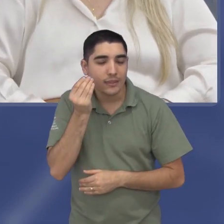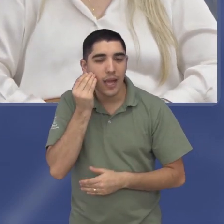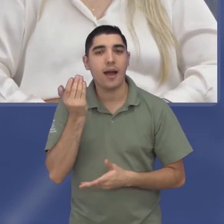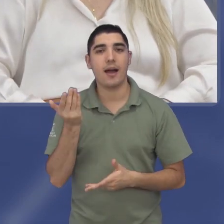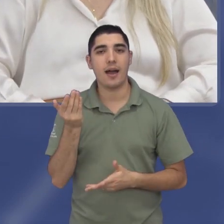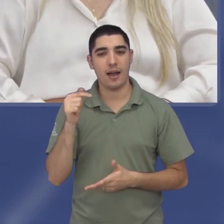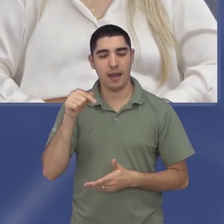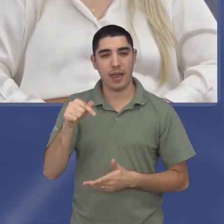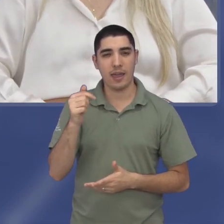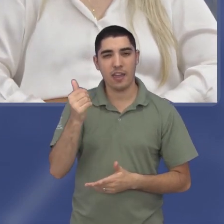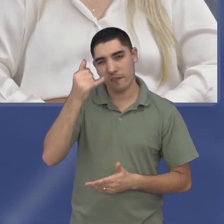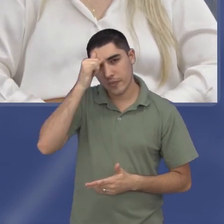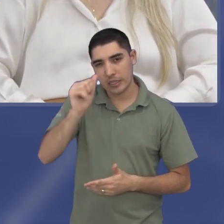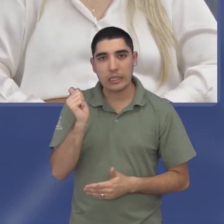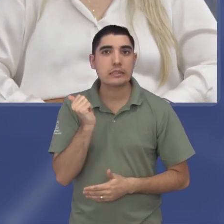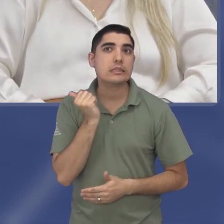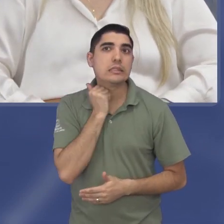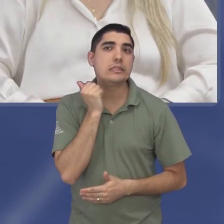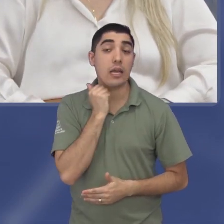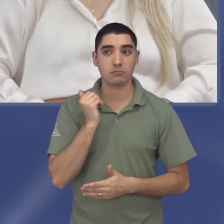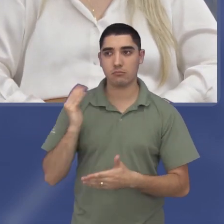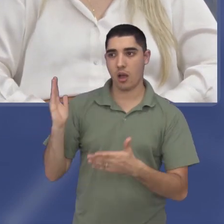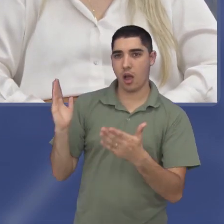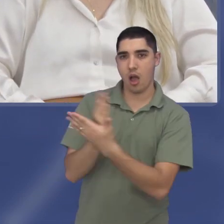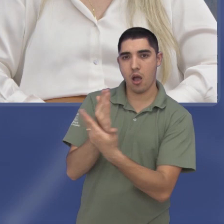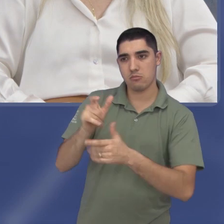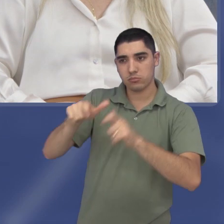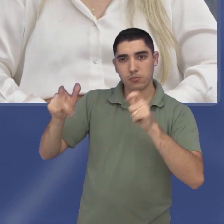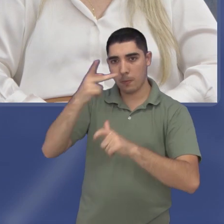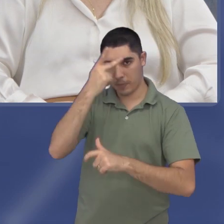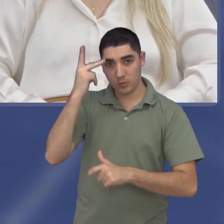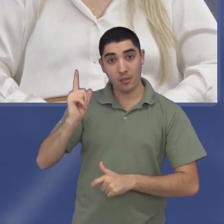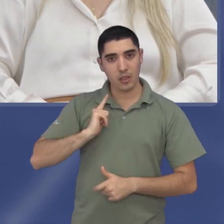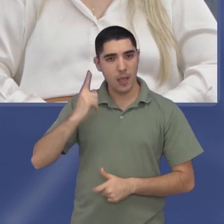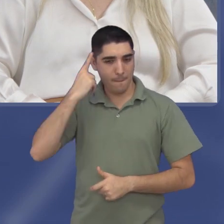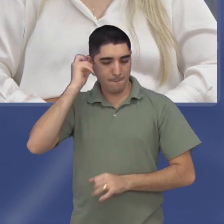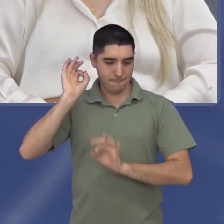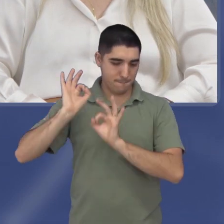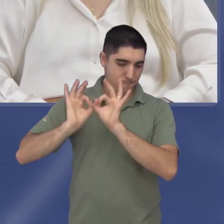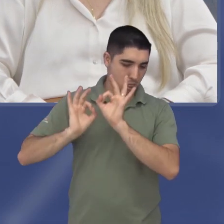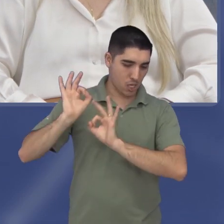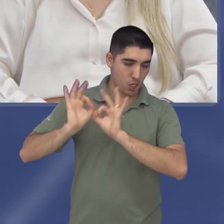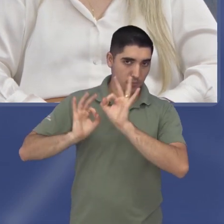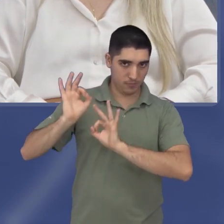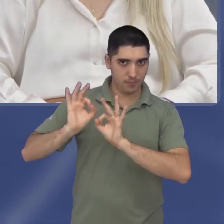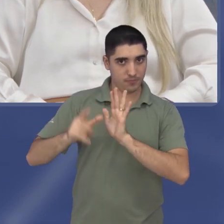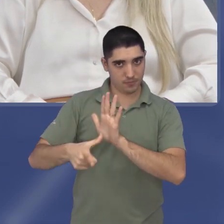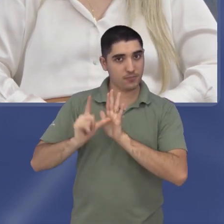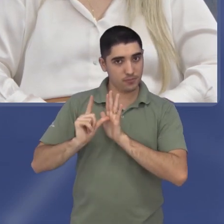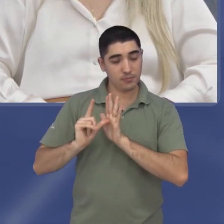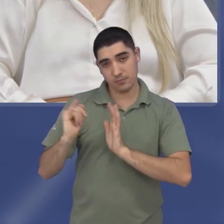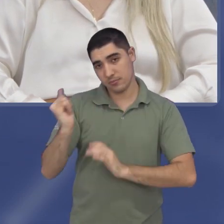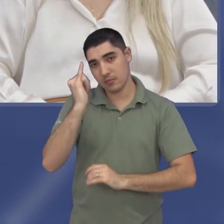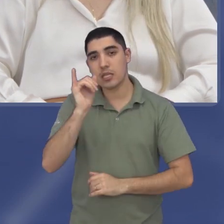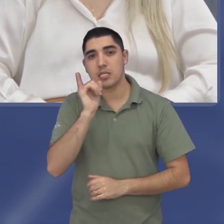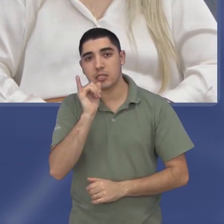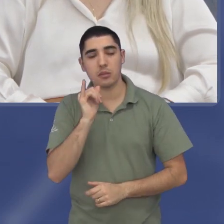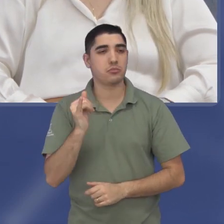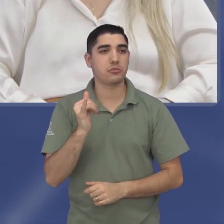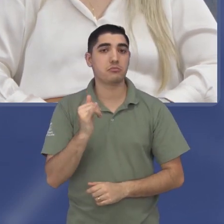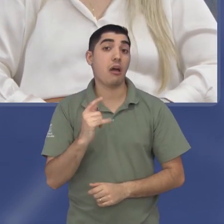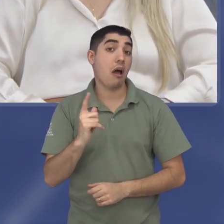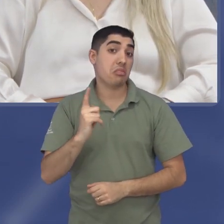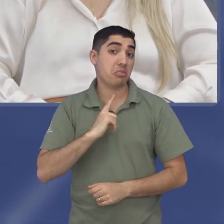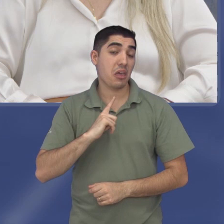desse estresse excessivo, né, se planejam, né, porque eu acho que planejamento é a palavra-chave, e tiram alguns meses, quem pode